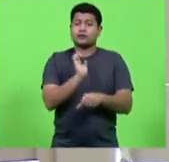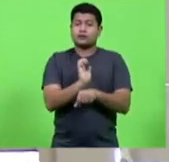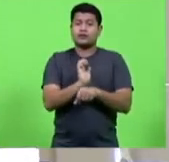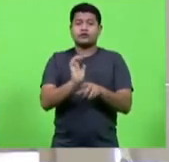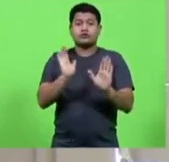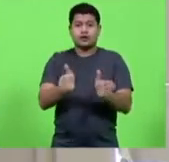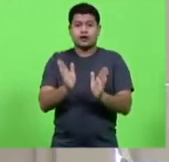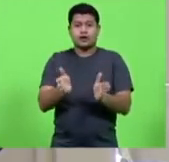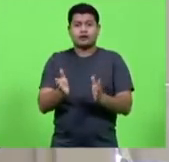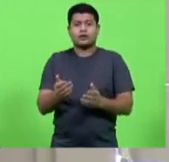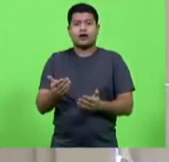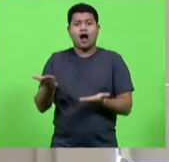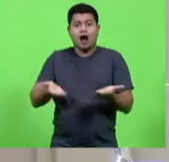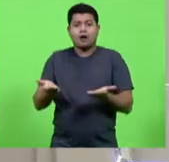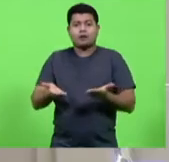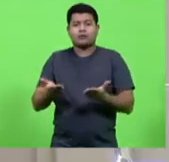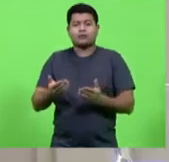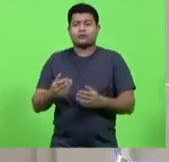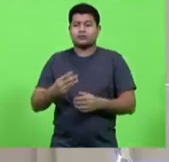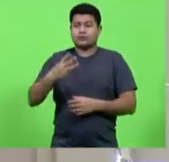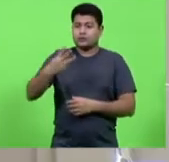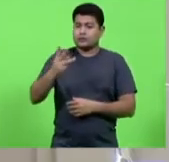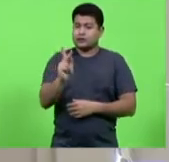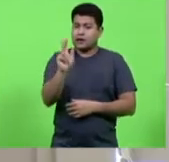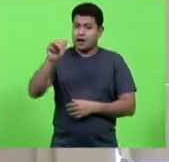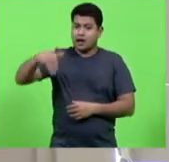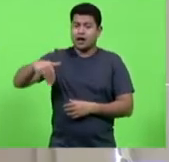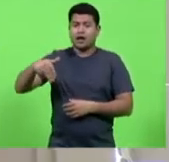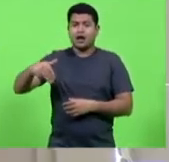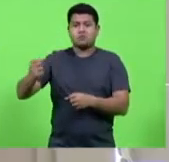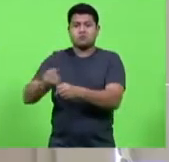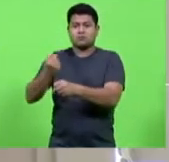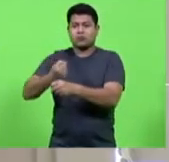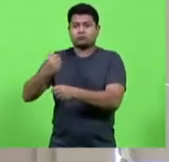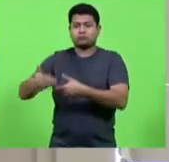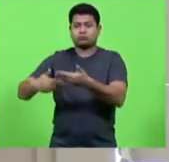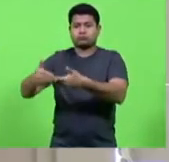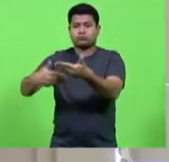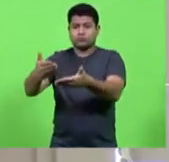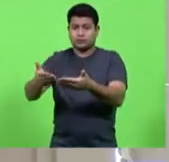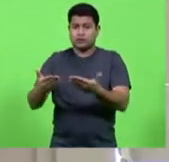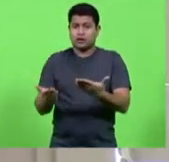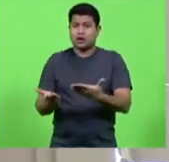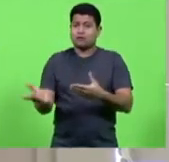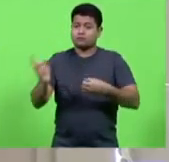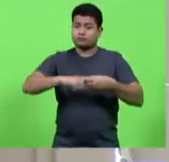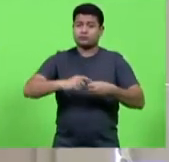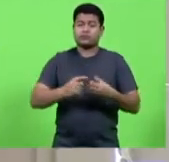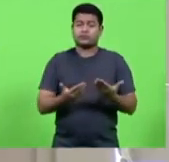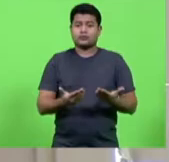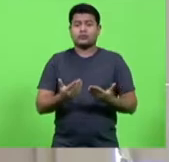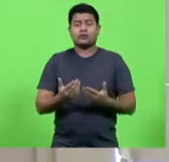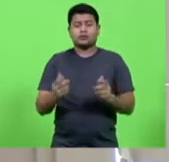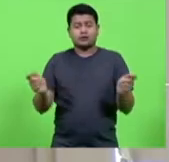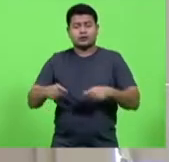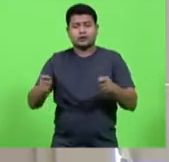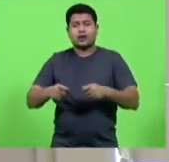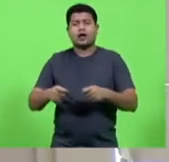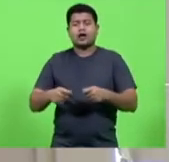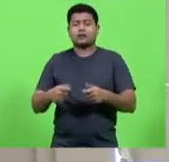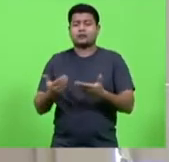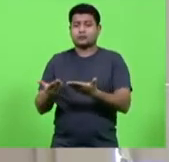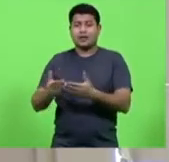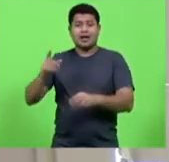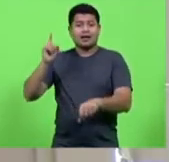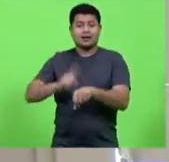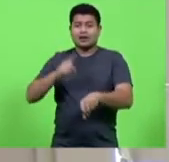3 primeiros quilômetros da obra, fará essa devolução. A obra pode ser retomada de forma